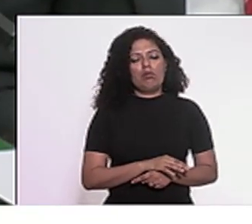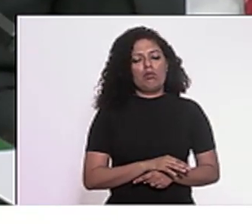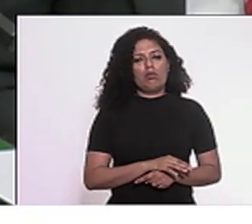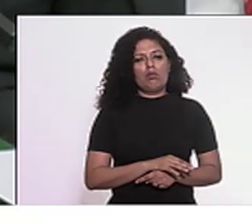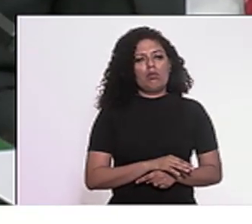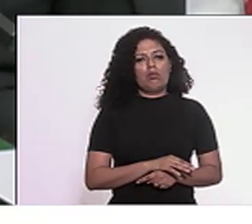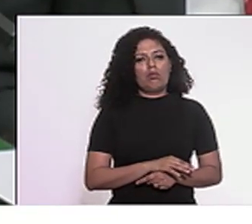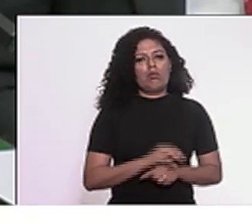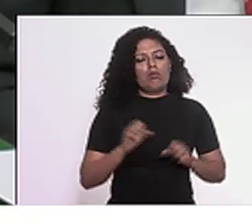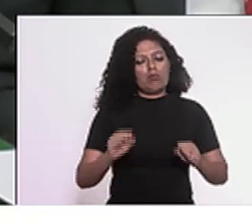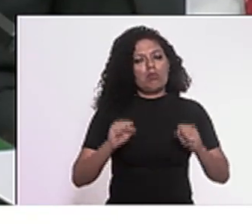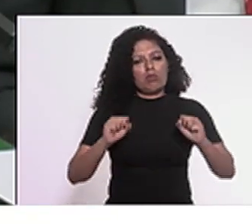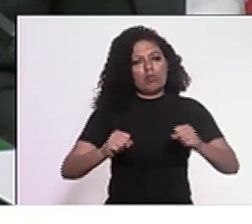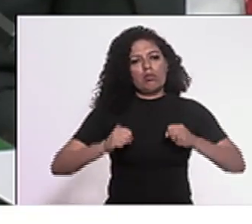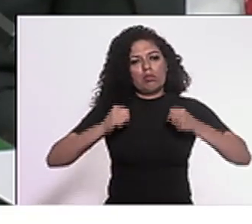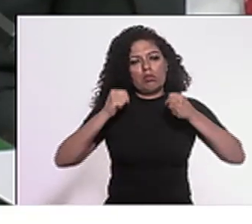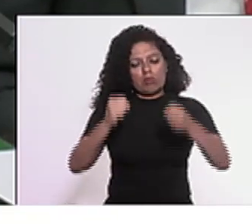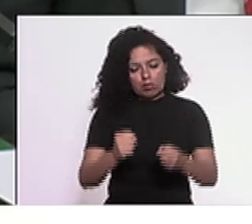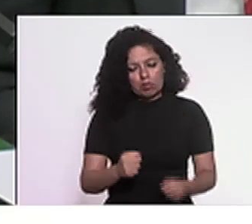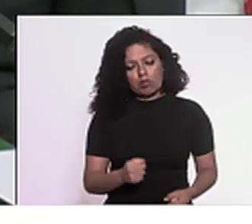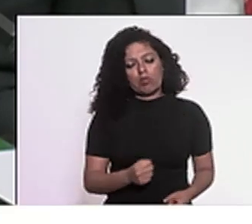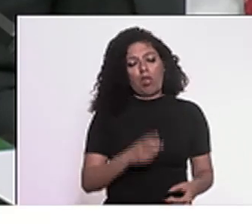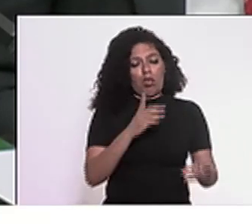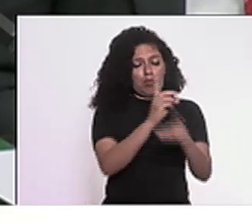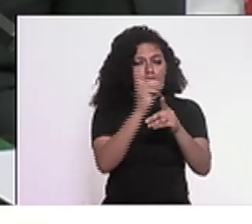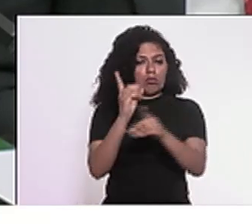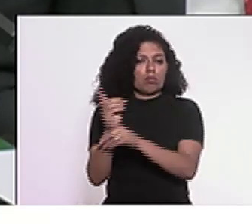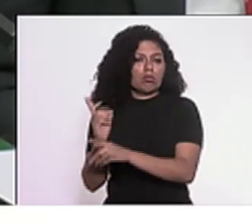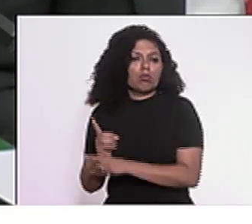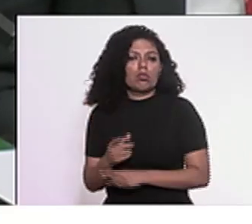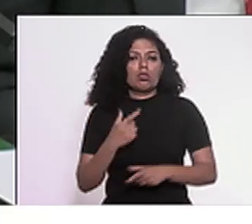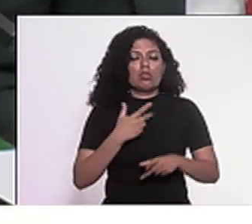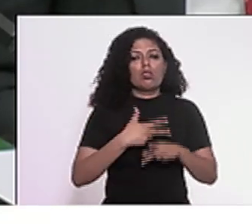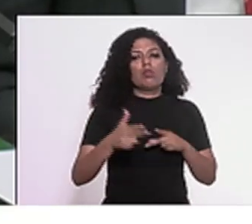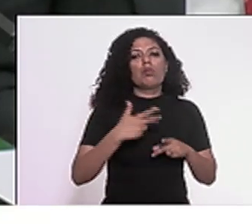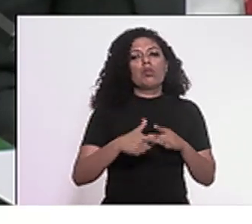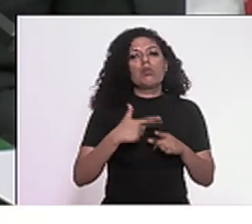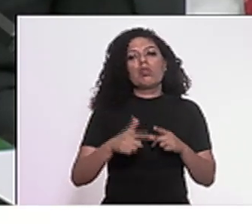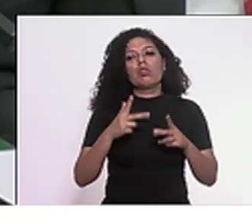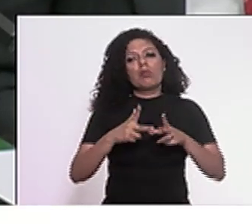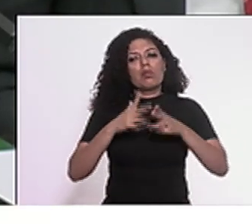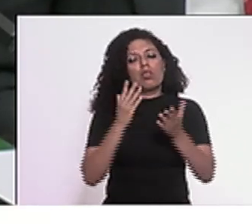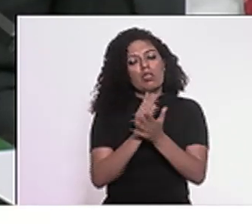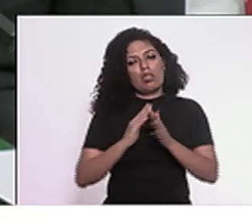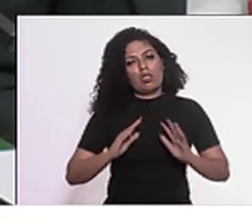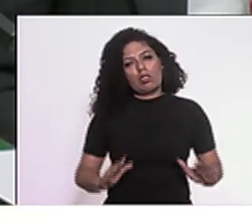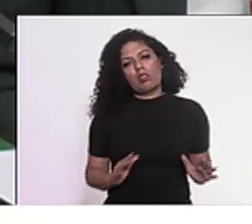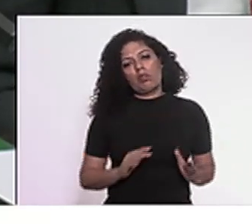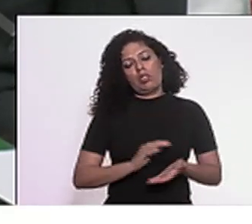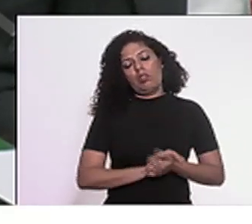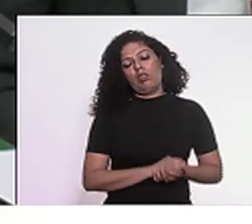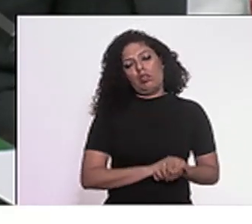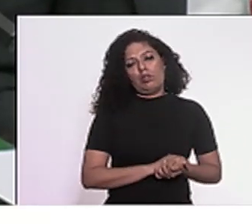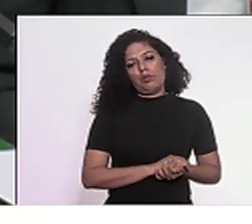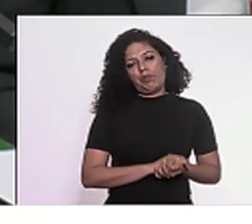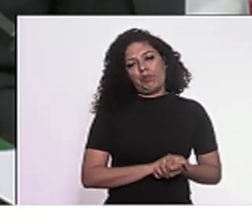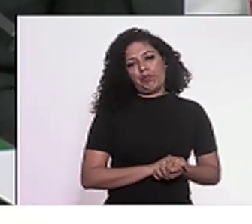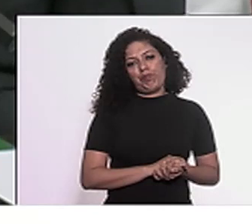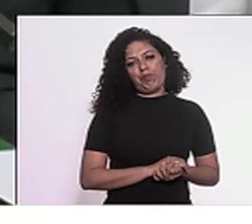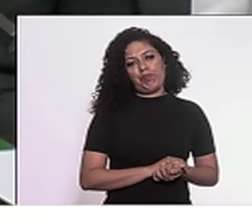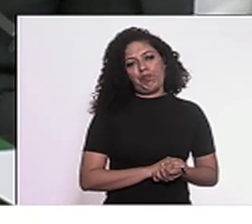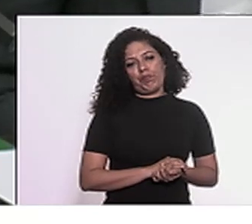né, tentar alcançar esse direito, caso esse direito ele exista dentro